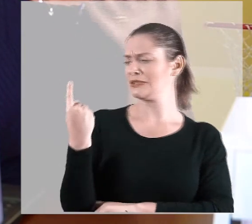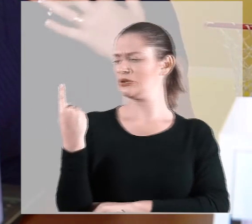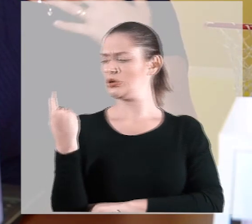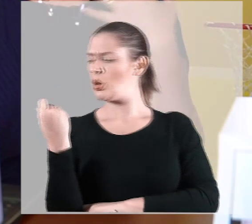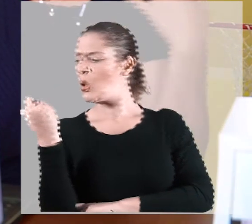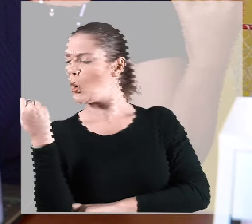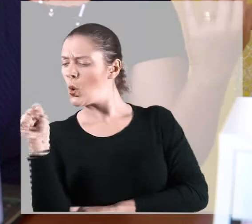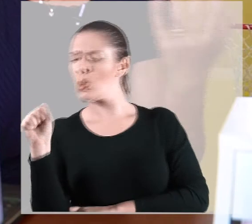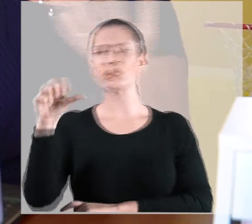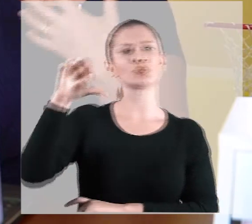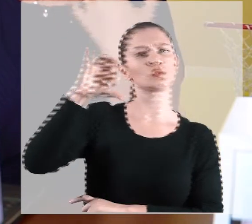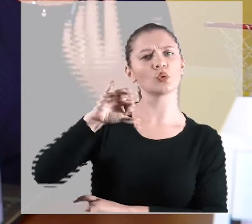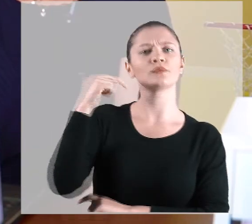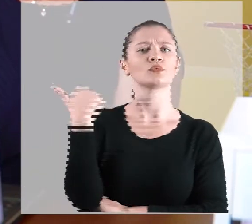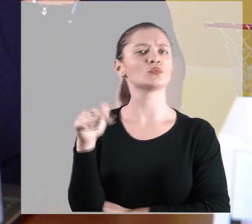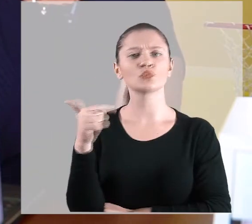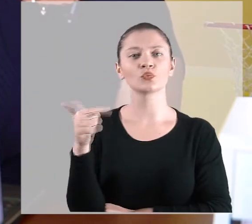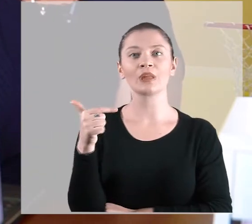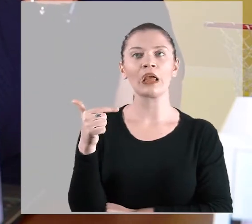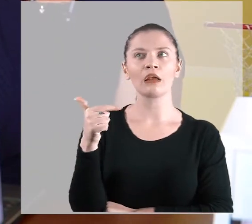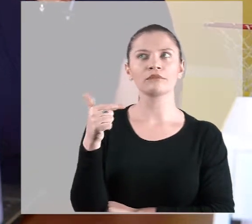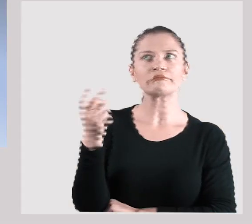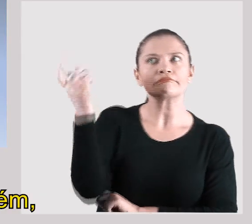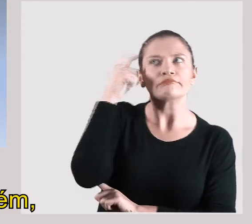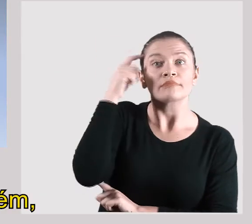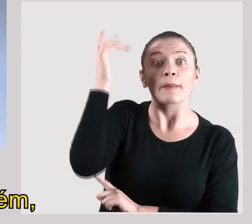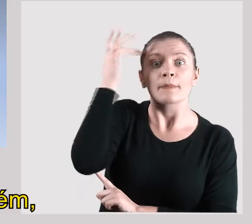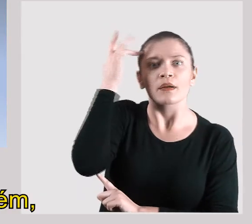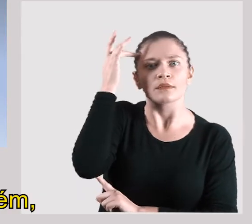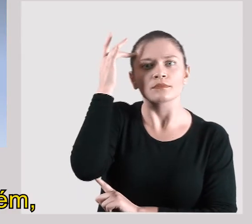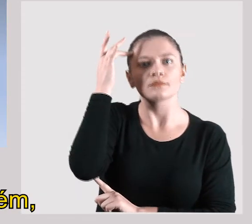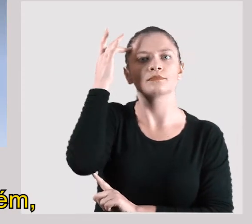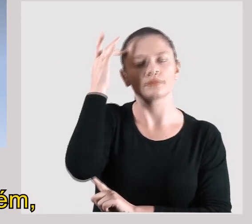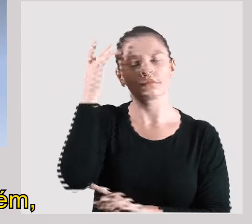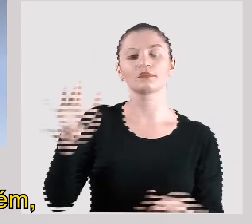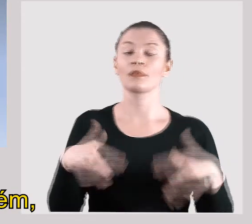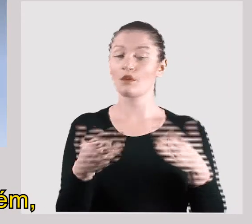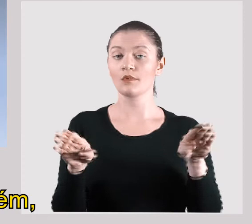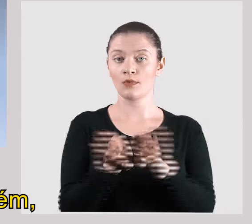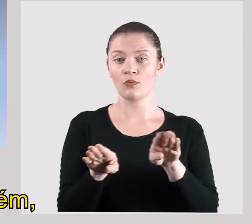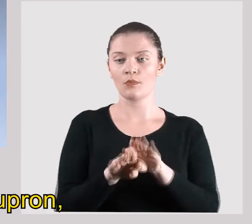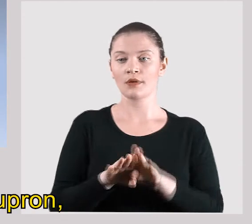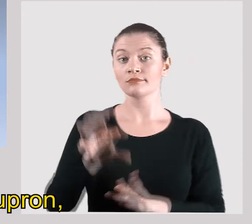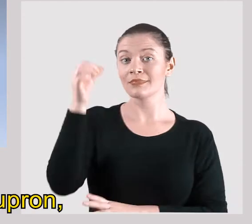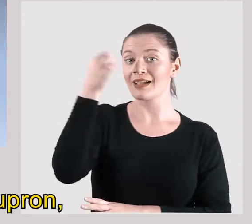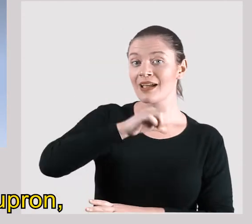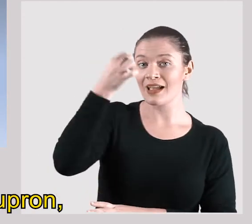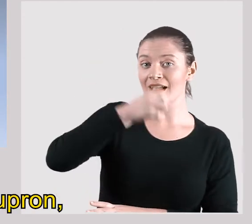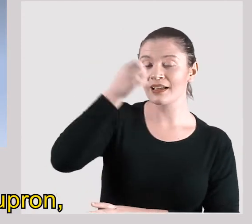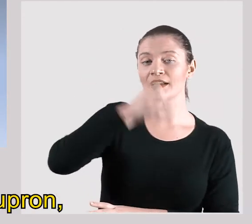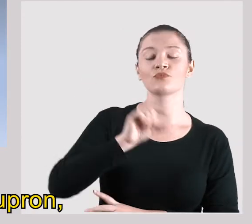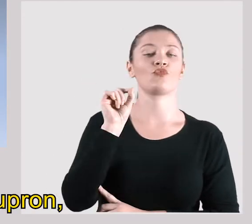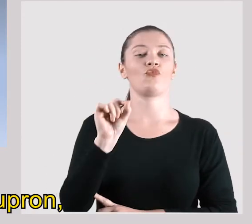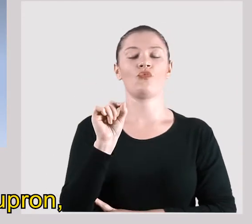tem ainda praticamente noção, né? E aí, uma das maiores críticas também que os